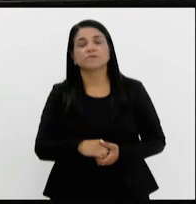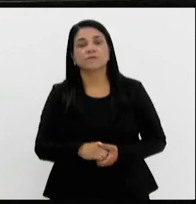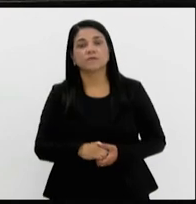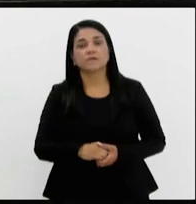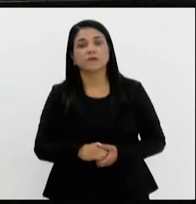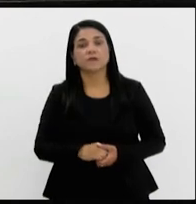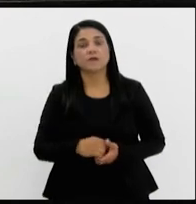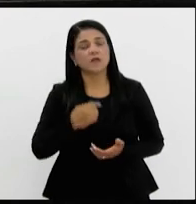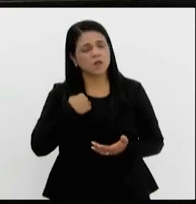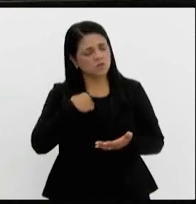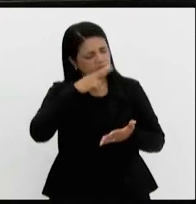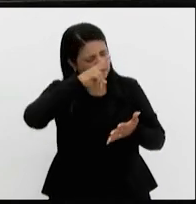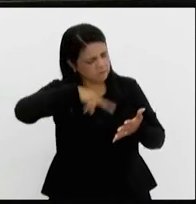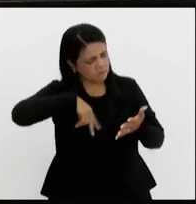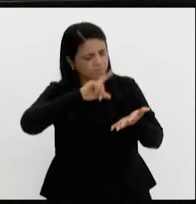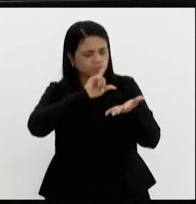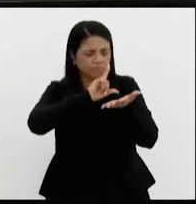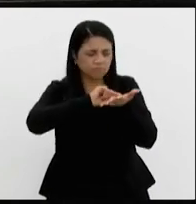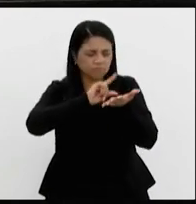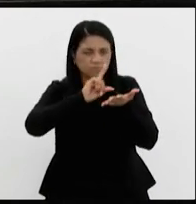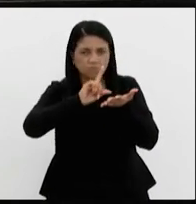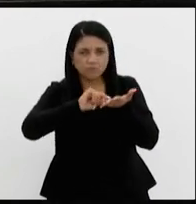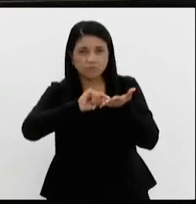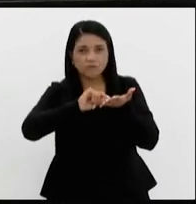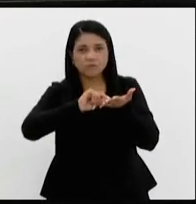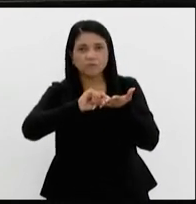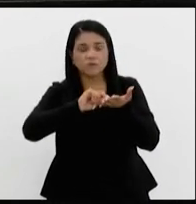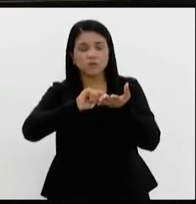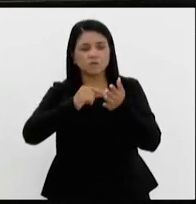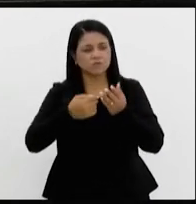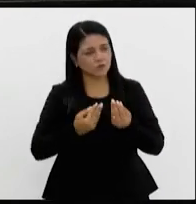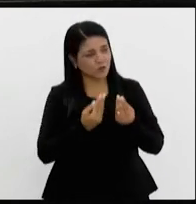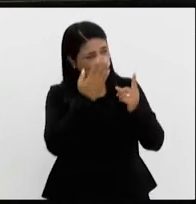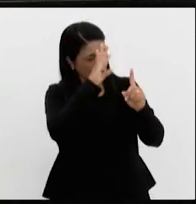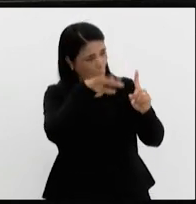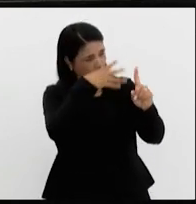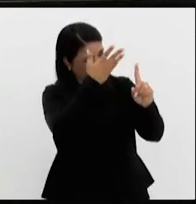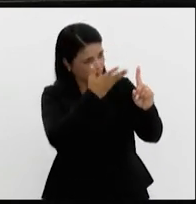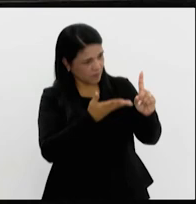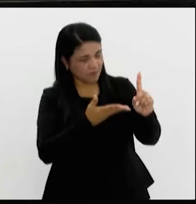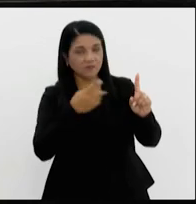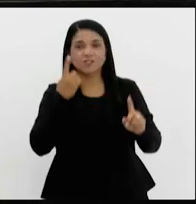E esse artigo eu trouxe até mais em homenagem ao meu querido deputado Luiz Paulo,